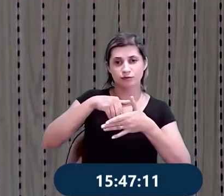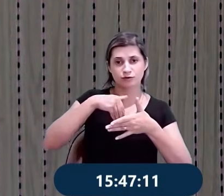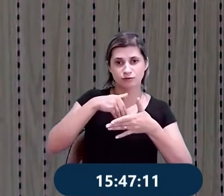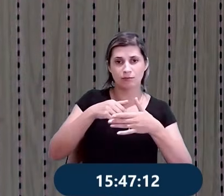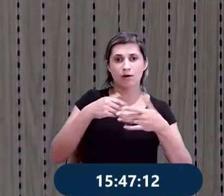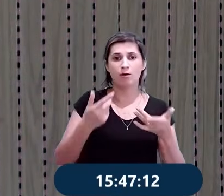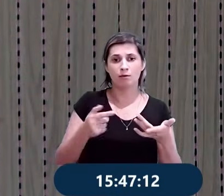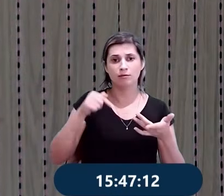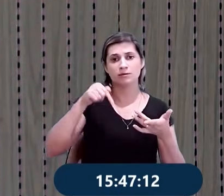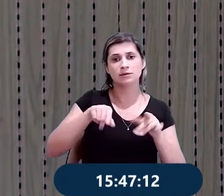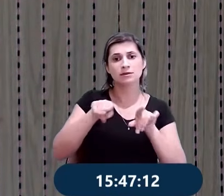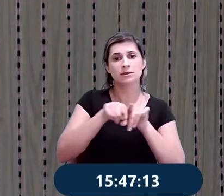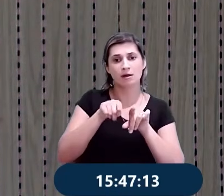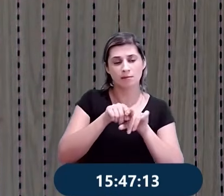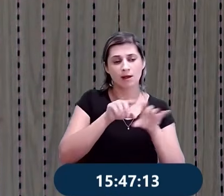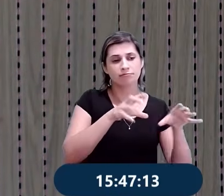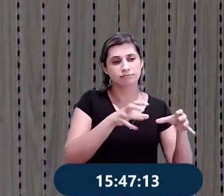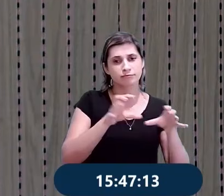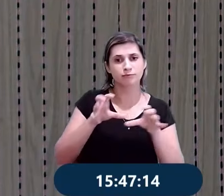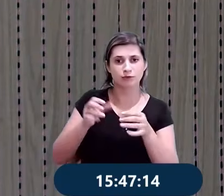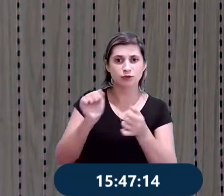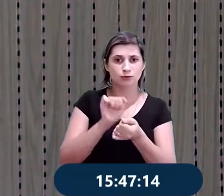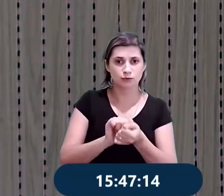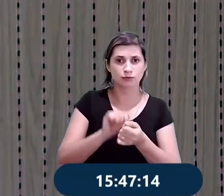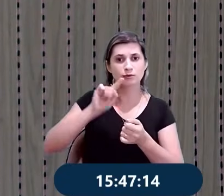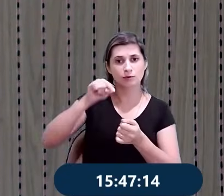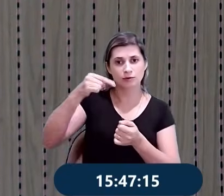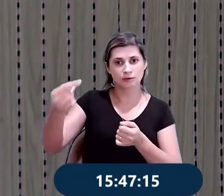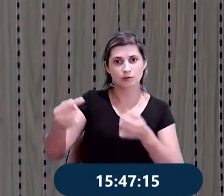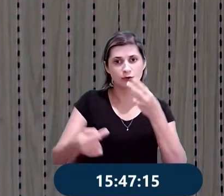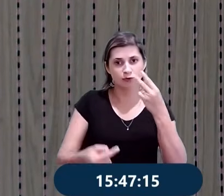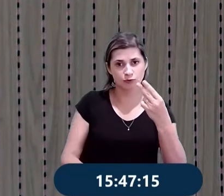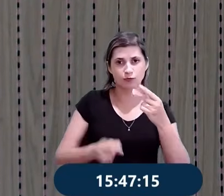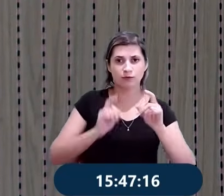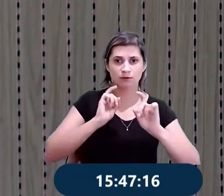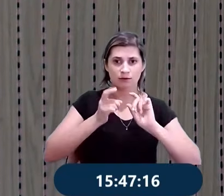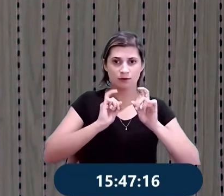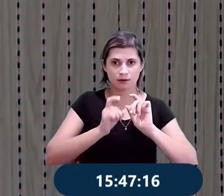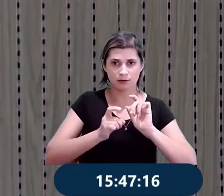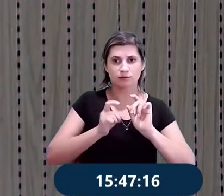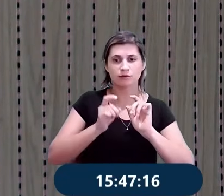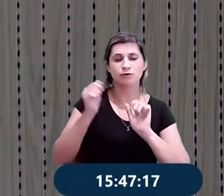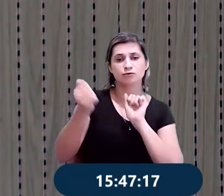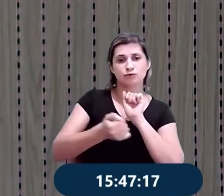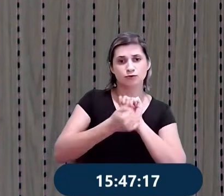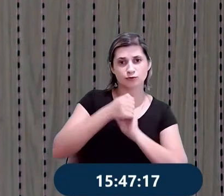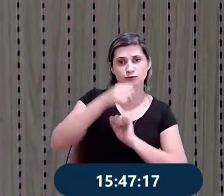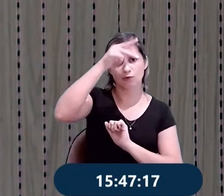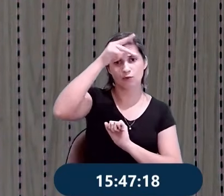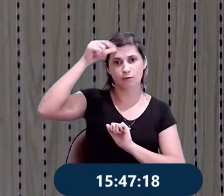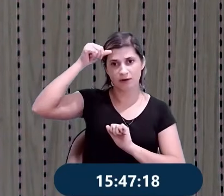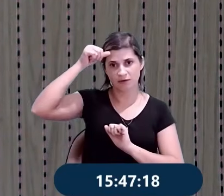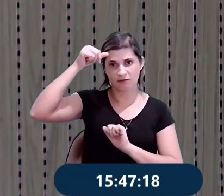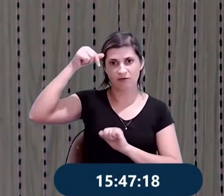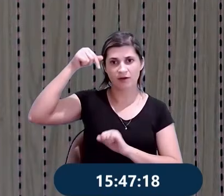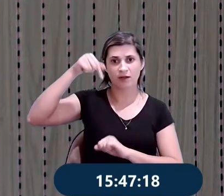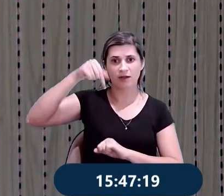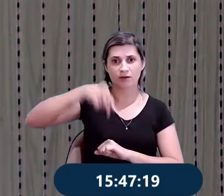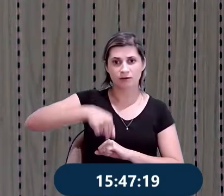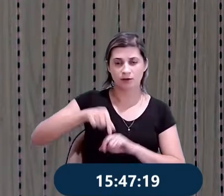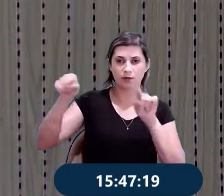2 reuniões com o vereador, com o prefeito Alexandre, lá no gabinete do prefeito, reuniões que